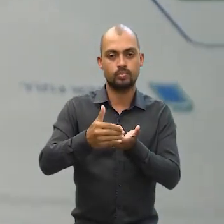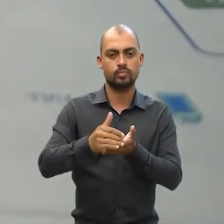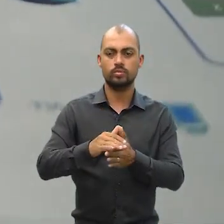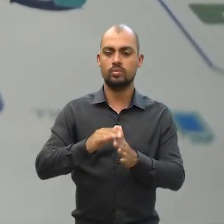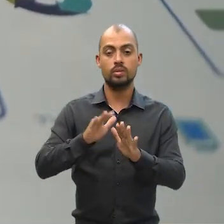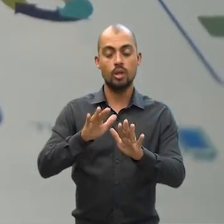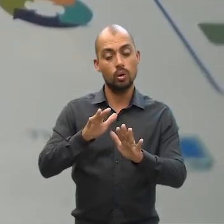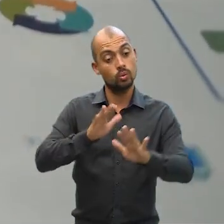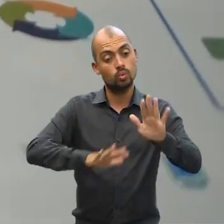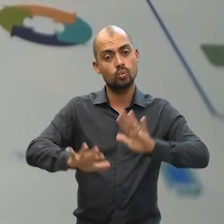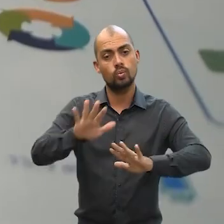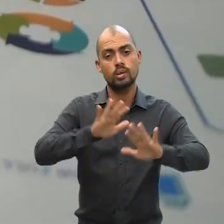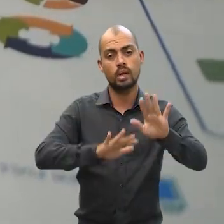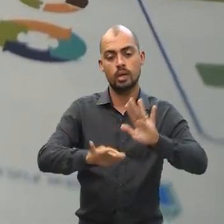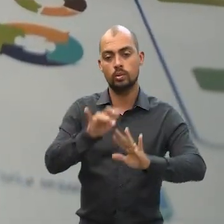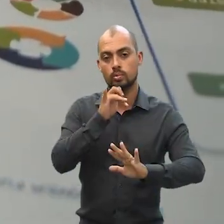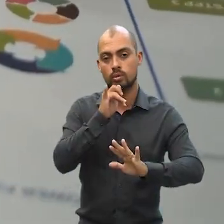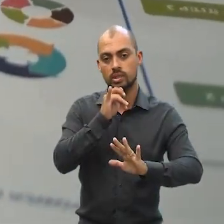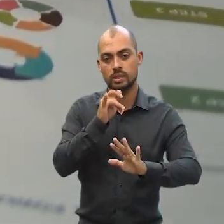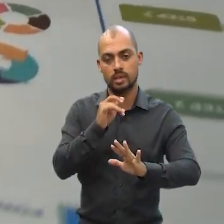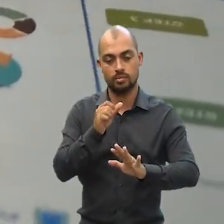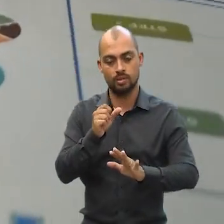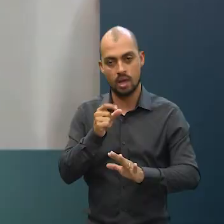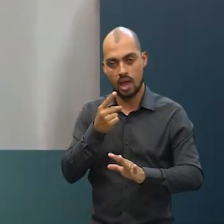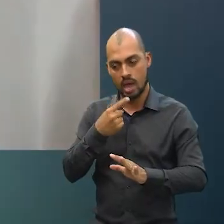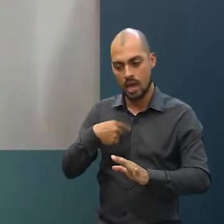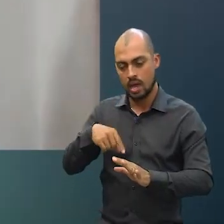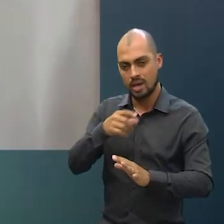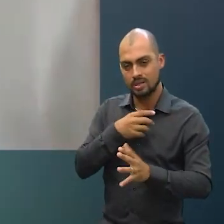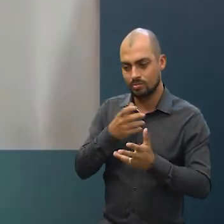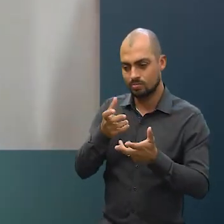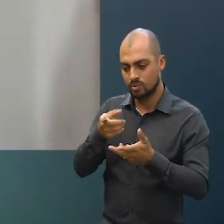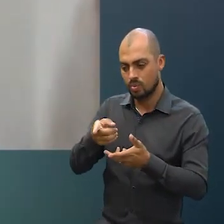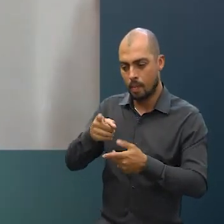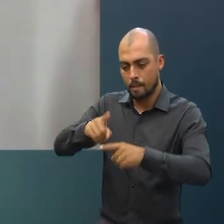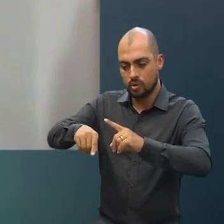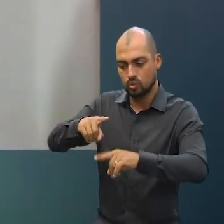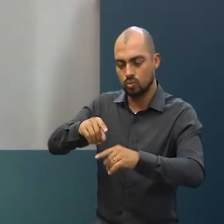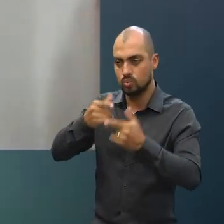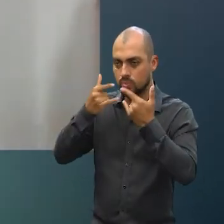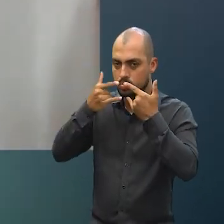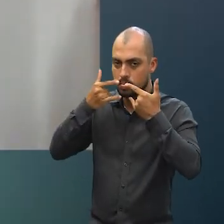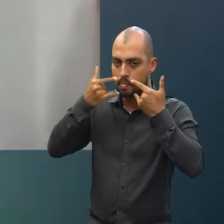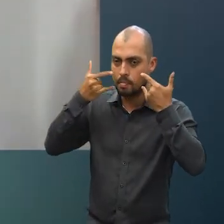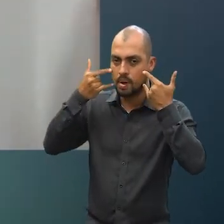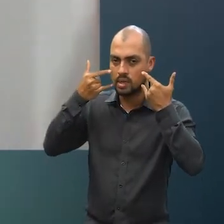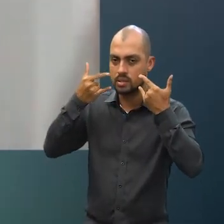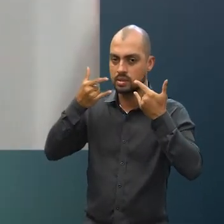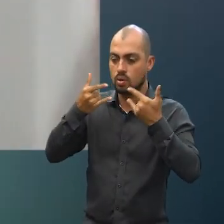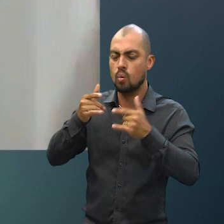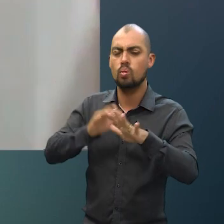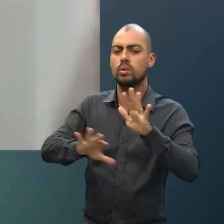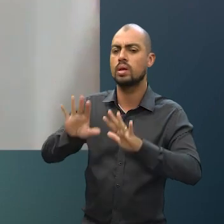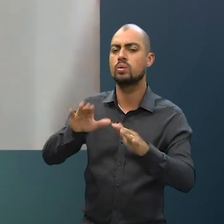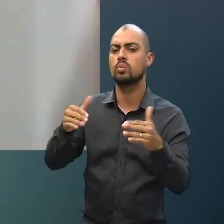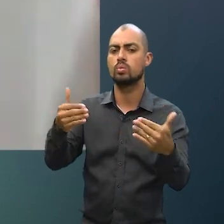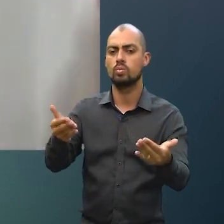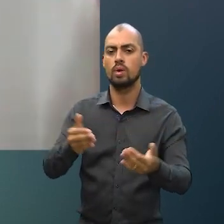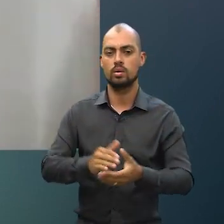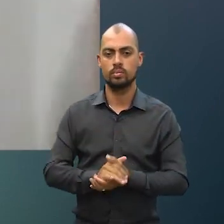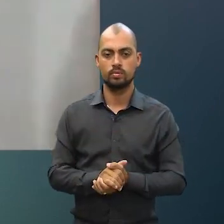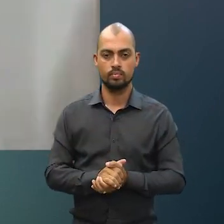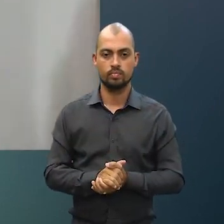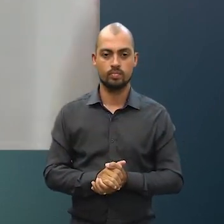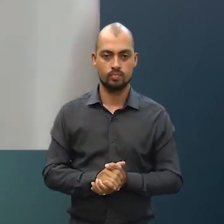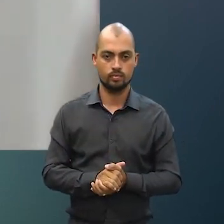é o cuidado que tem que ter, às vezes, quando você aposta muitas fichas num produto que nem a máscara, né? Você tem que ter, assim, um